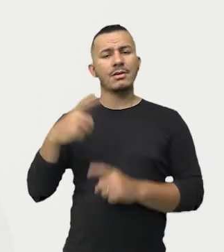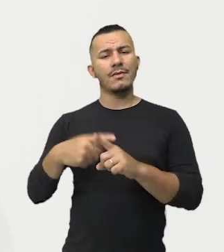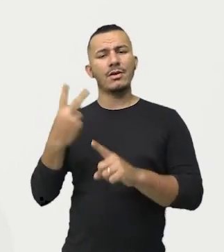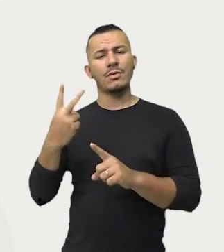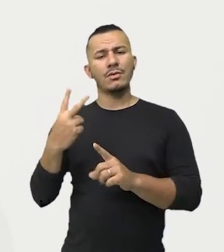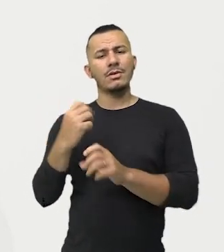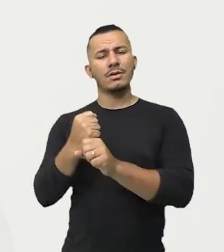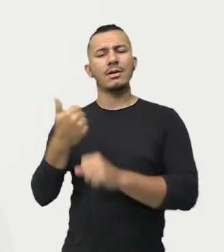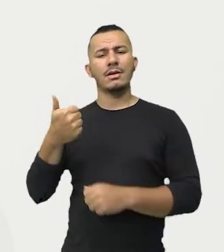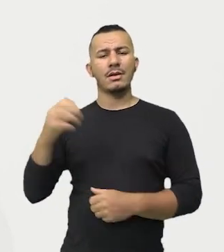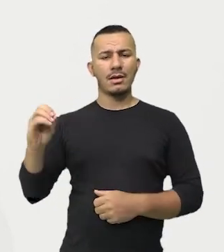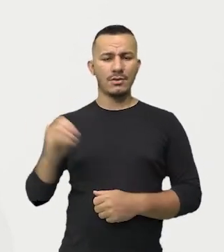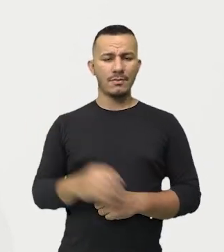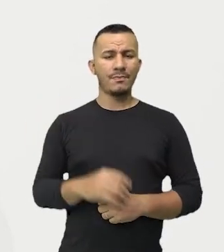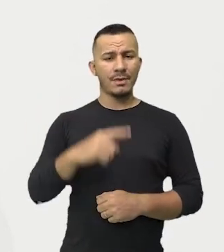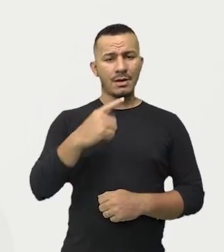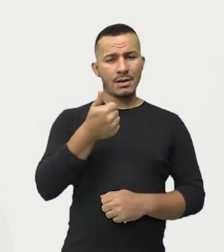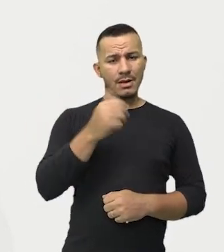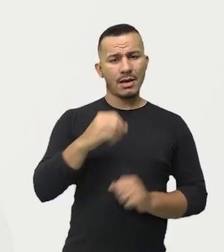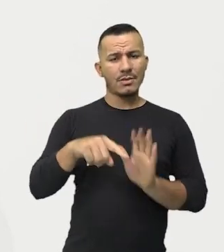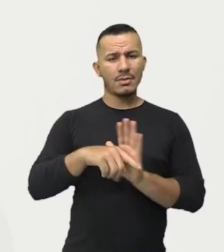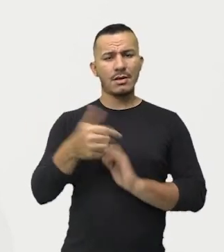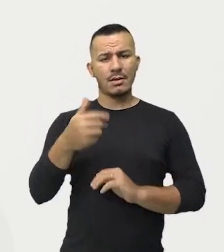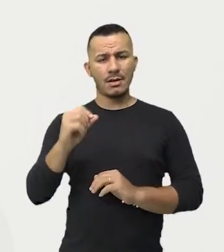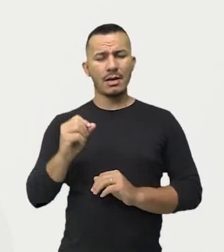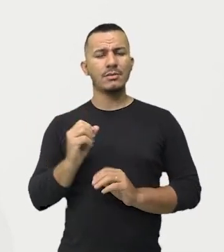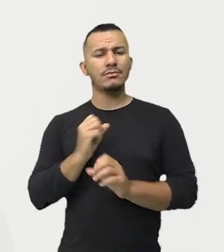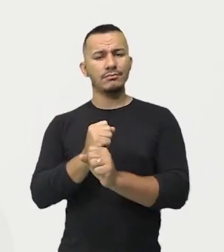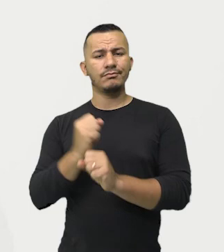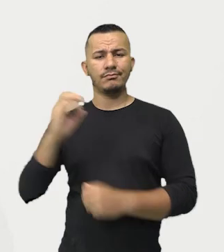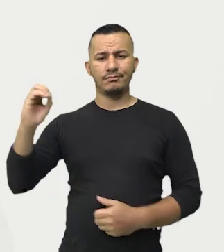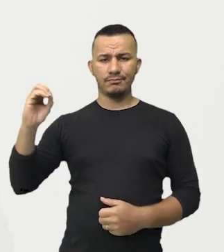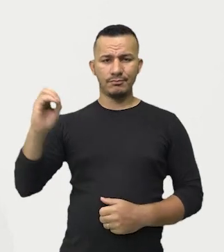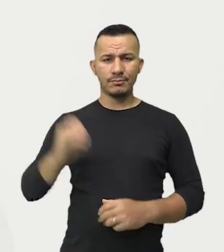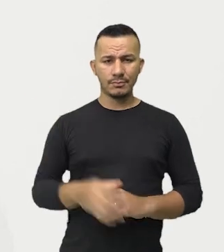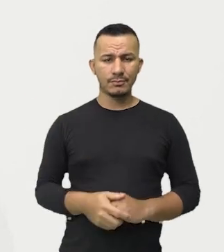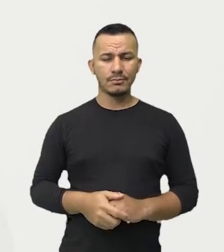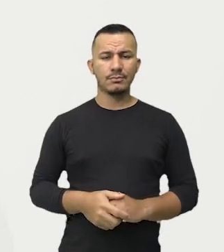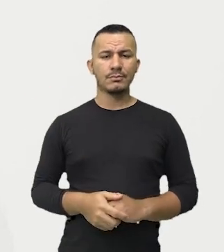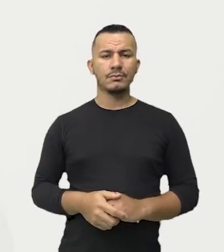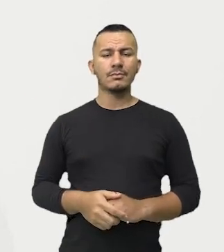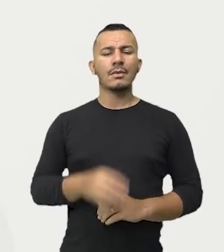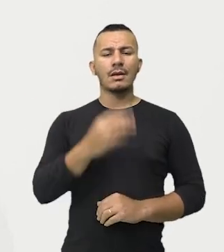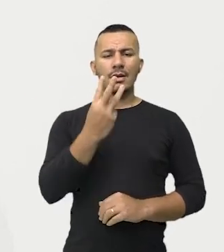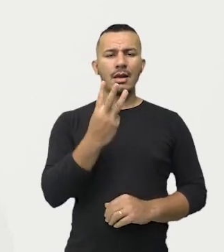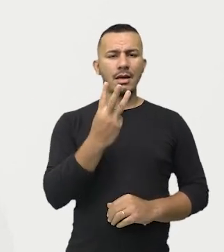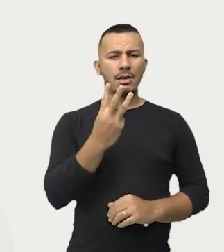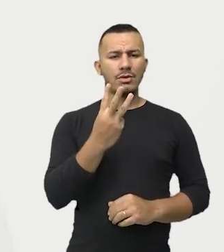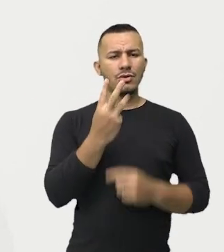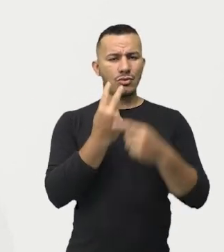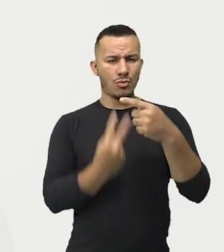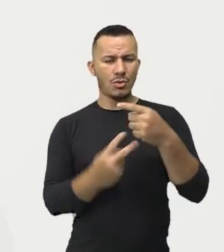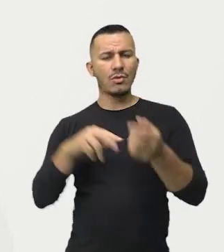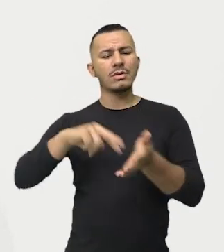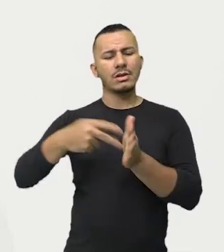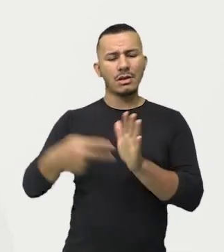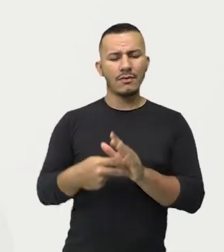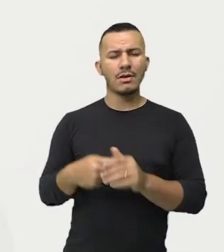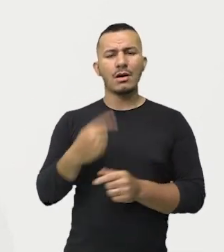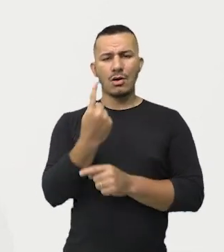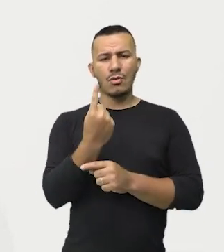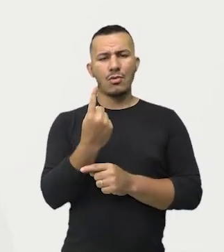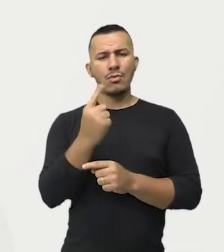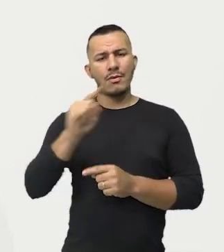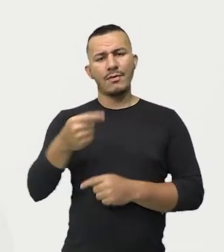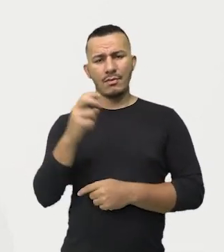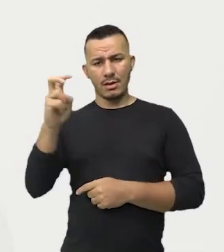vezes 2 é 10. 10 menos 10 é 0. Quer dizer que 3 sobre 2 é a mesma coisa que 1,5. Como nós